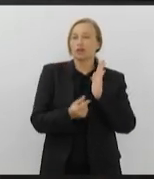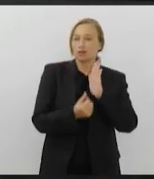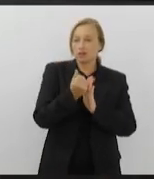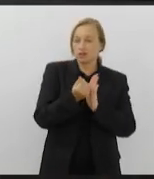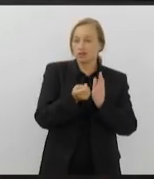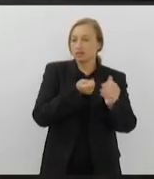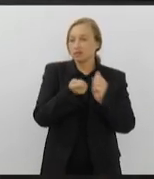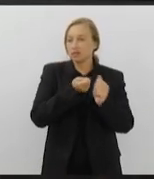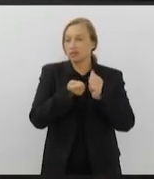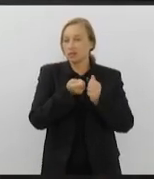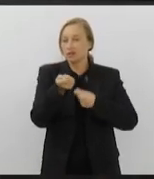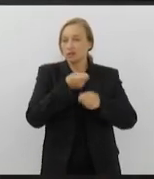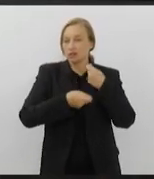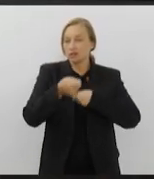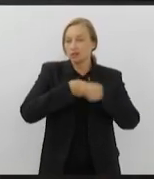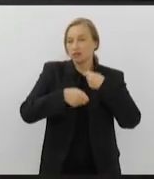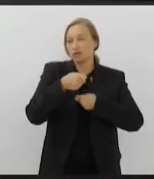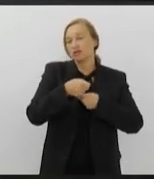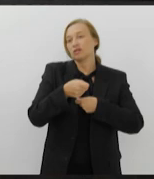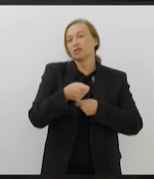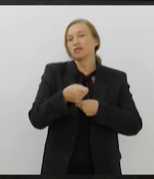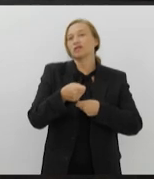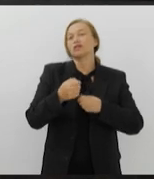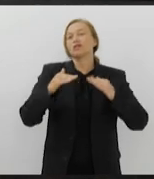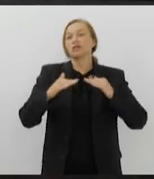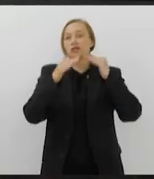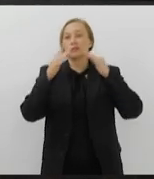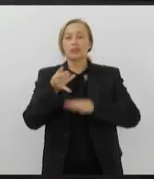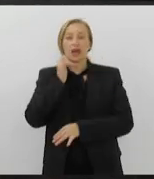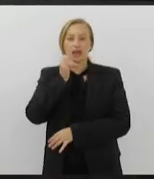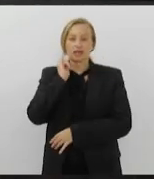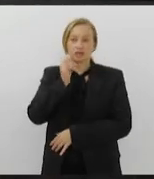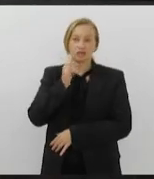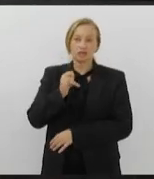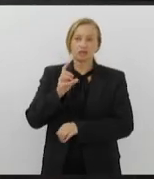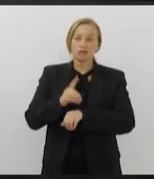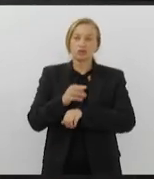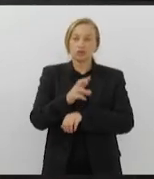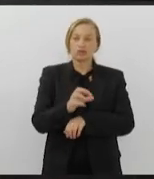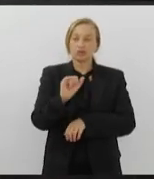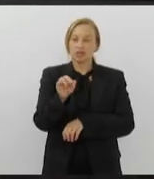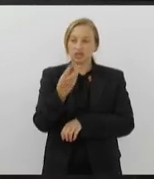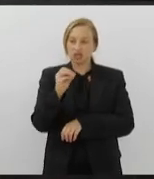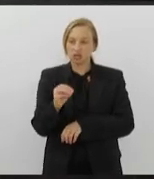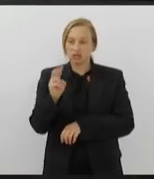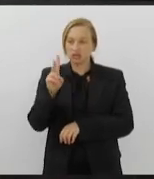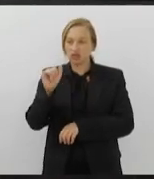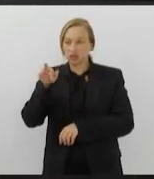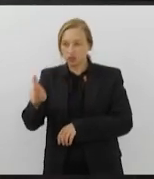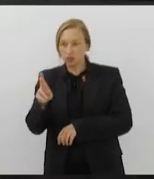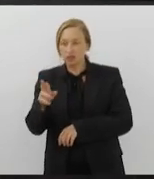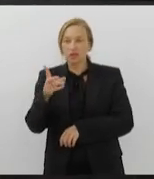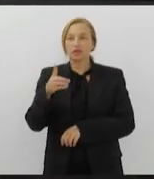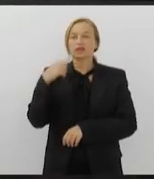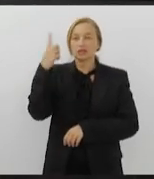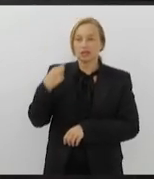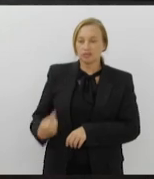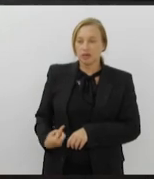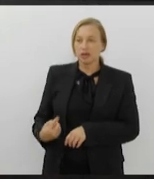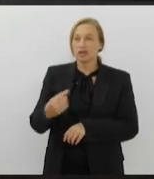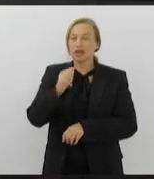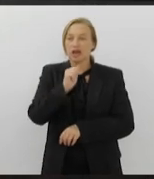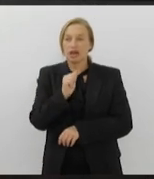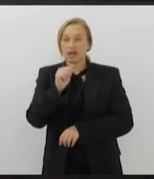Finanças, Fiscalização Financeira e Controle favorável. Relatores, deputados Dr. Serginho, Vitor Júnior, Dani Balbi e Andrezinho